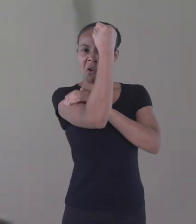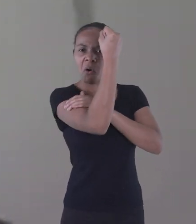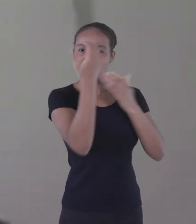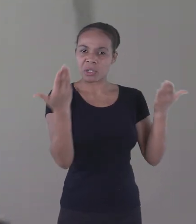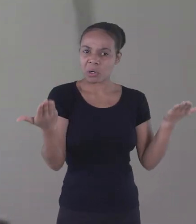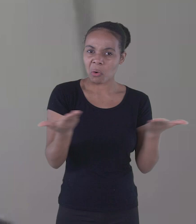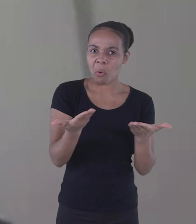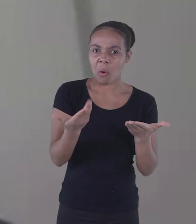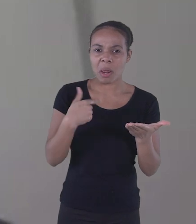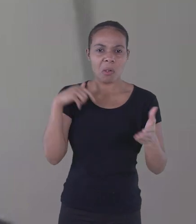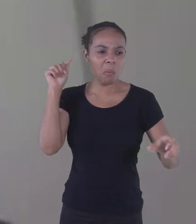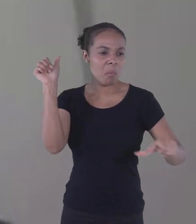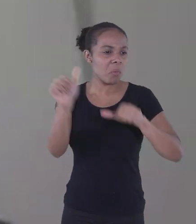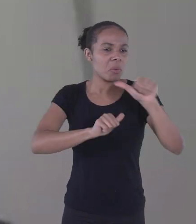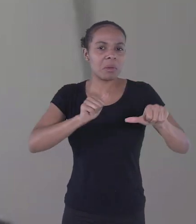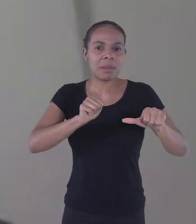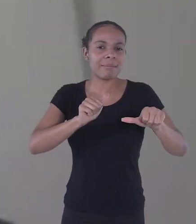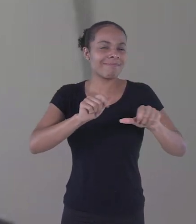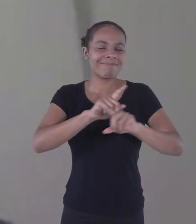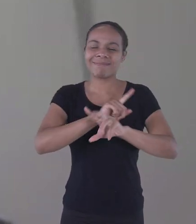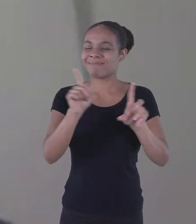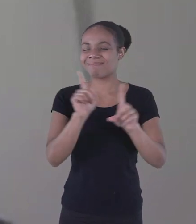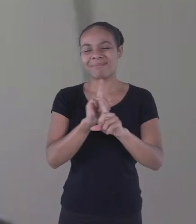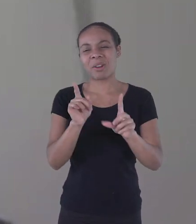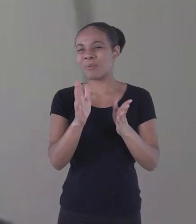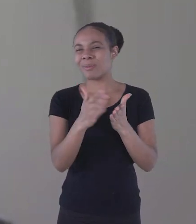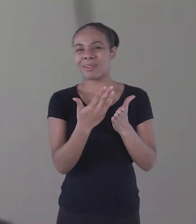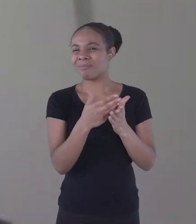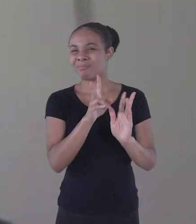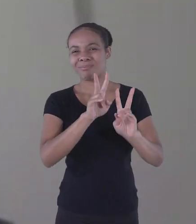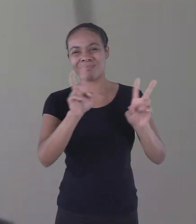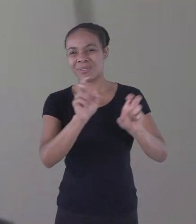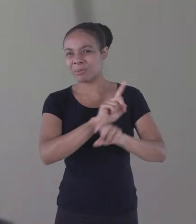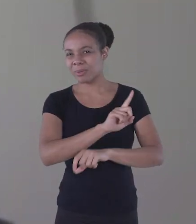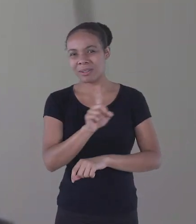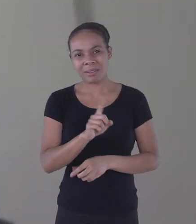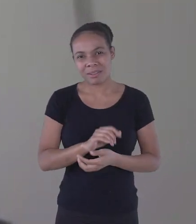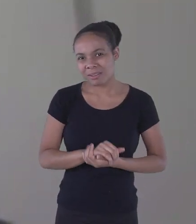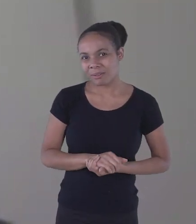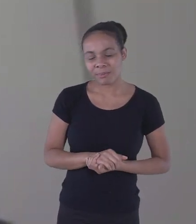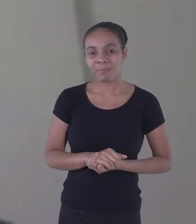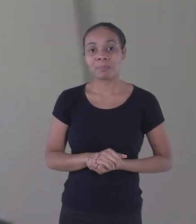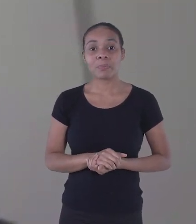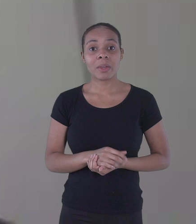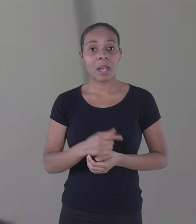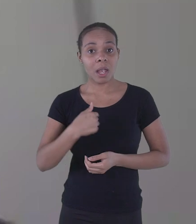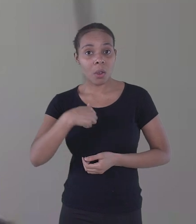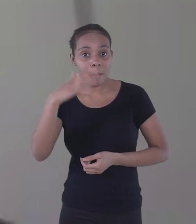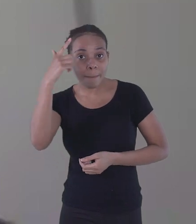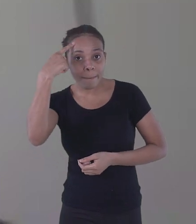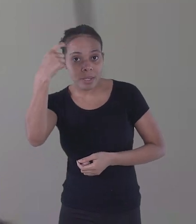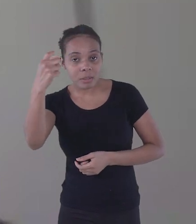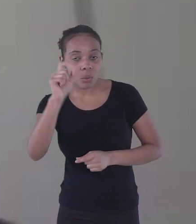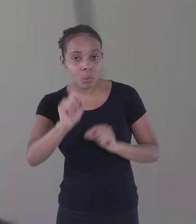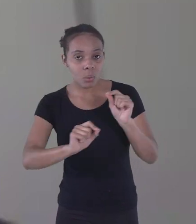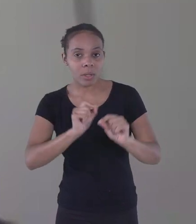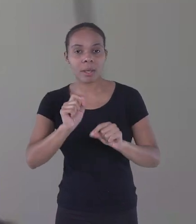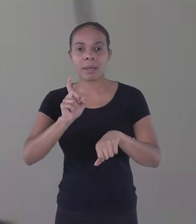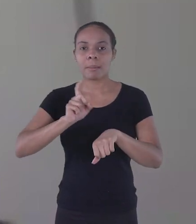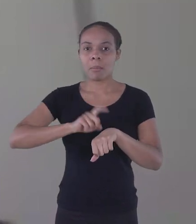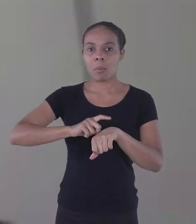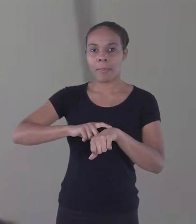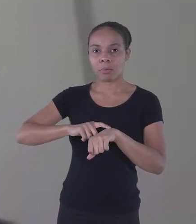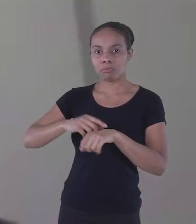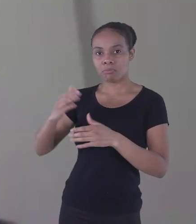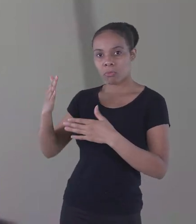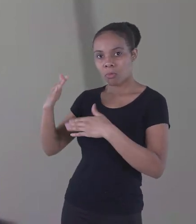pessoa poderosa, nada disso. Realmente, eu fico me pensando se nas terapias alguém